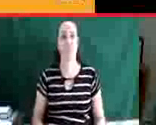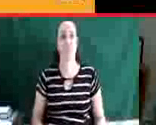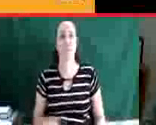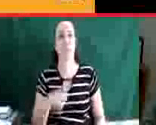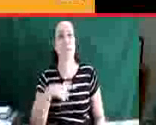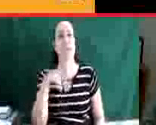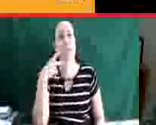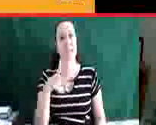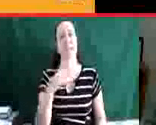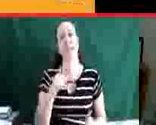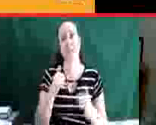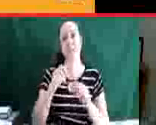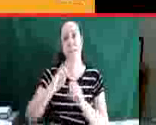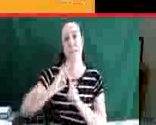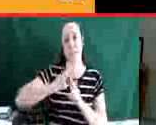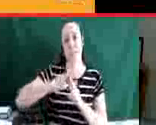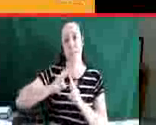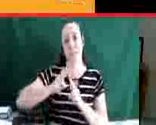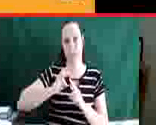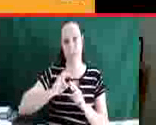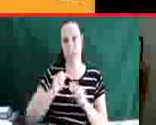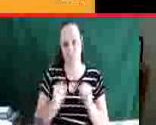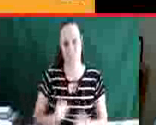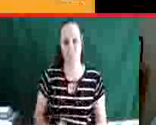de aula por aí. Dá para fazer.